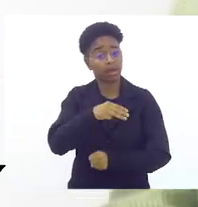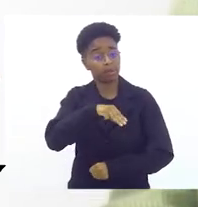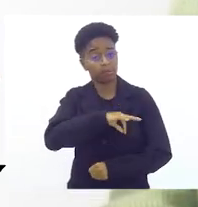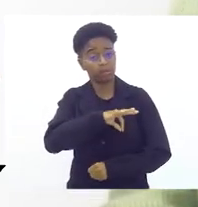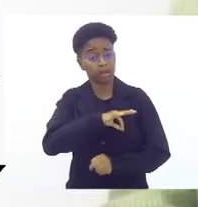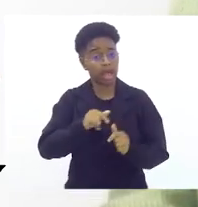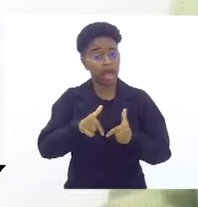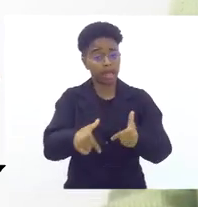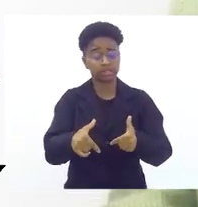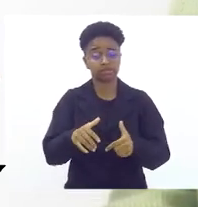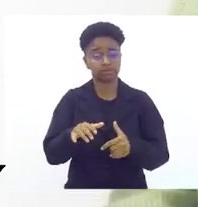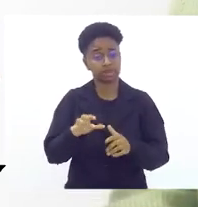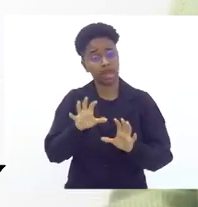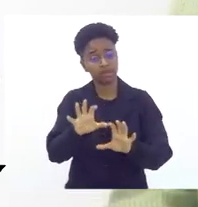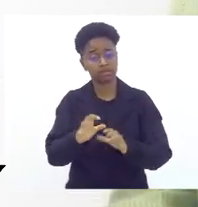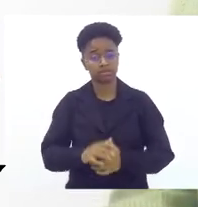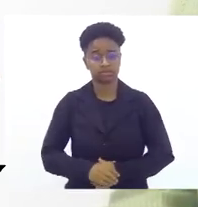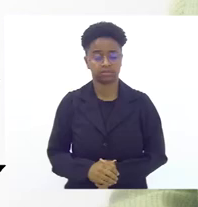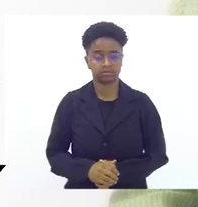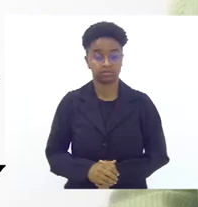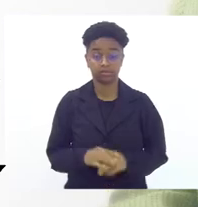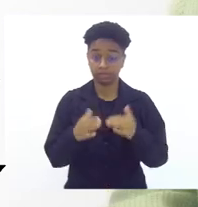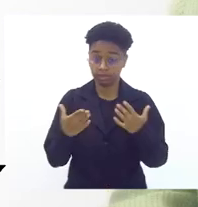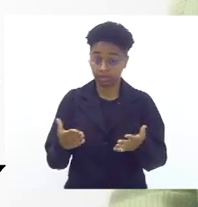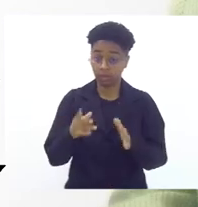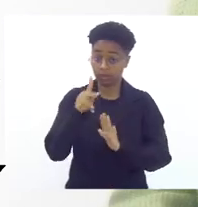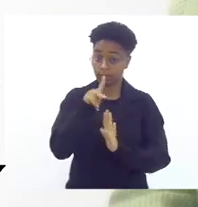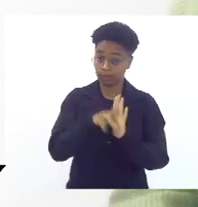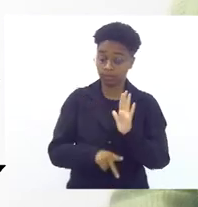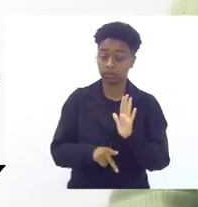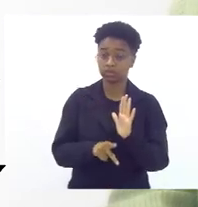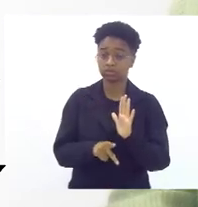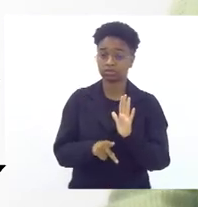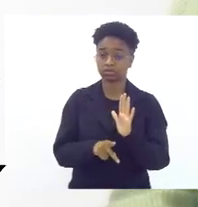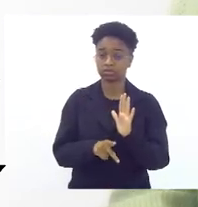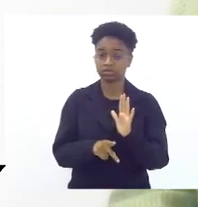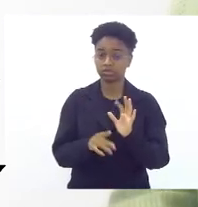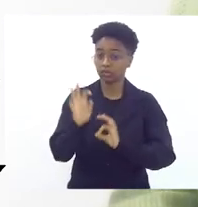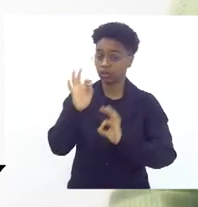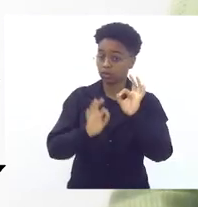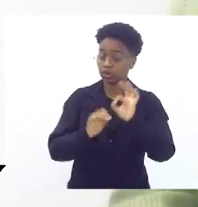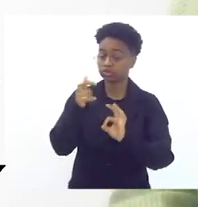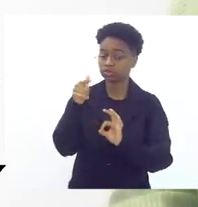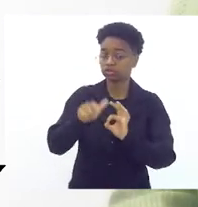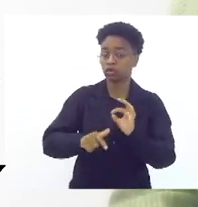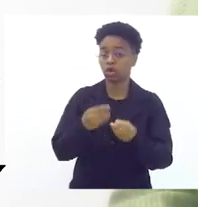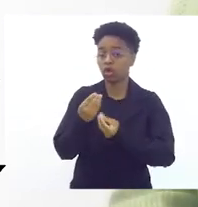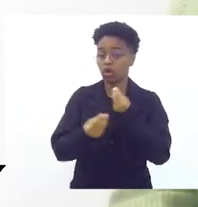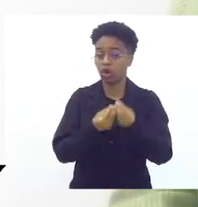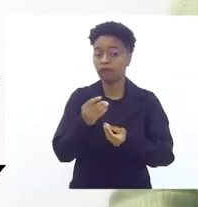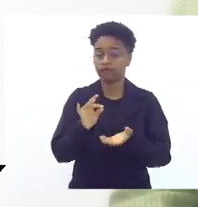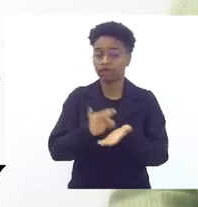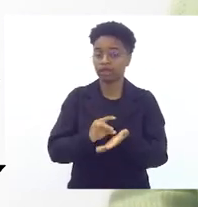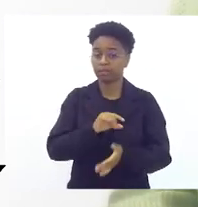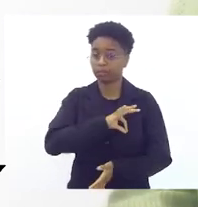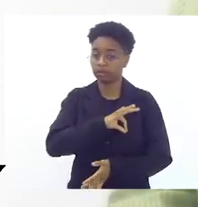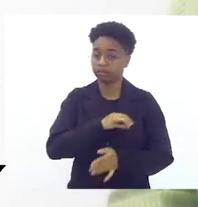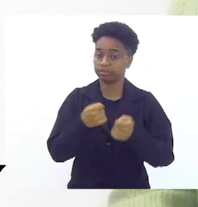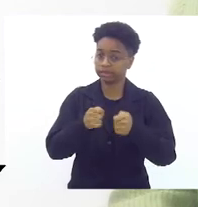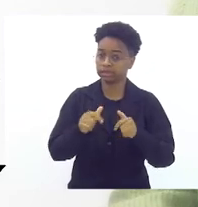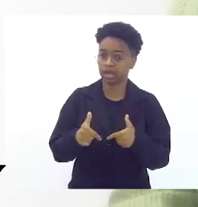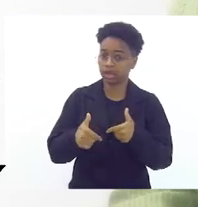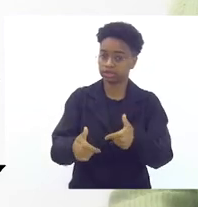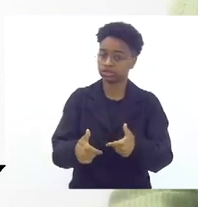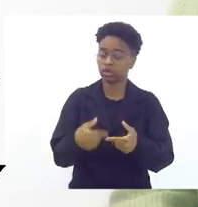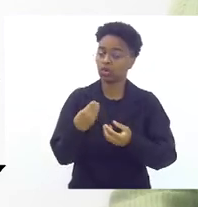judiciária a polícia investigativa e este projeto recoloca a polícia judiciária a nossa